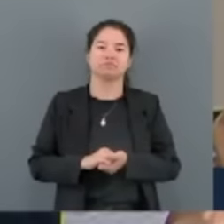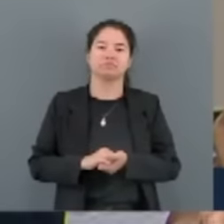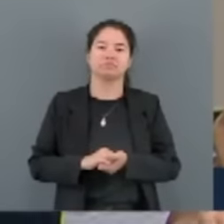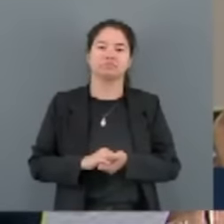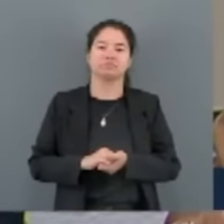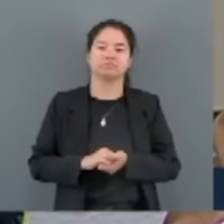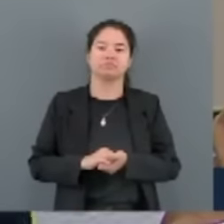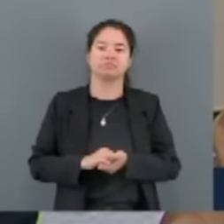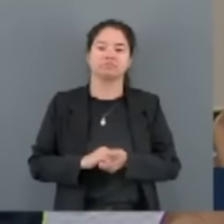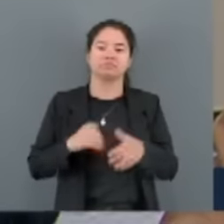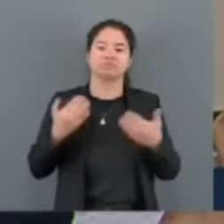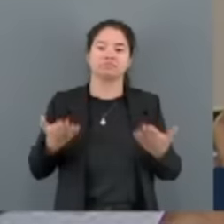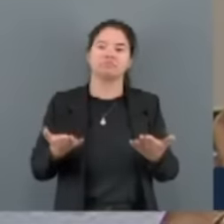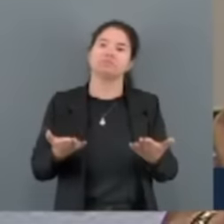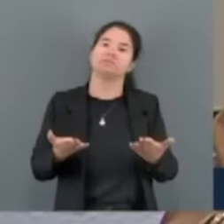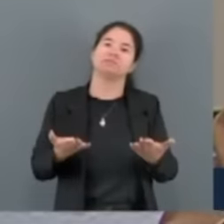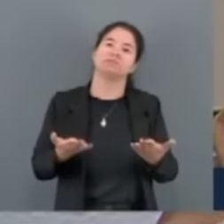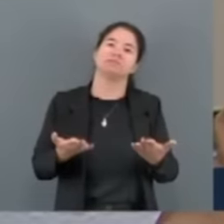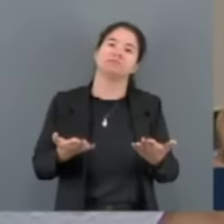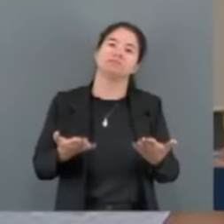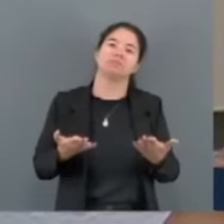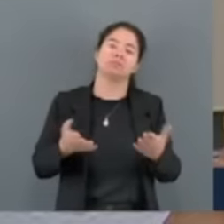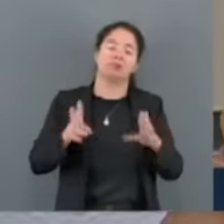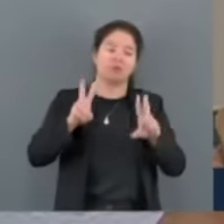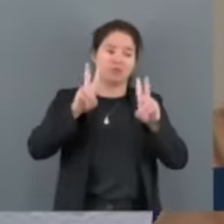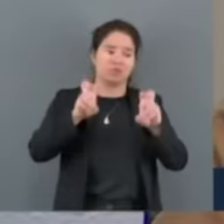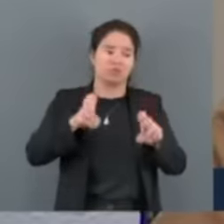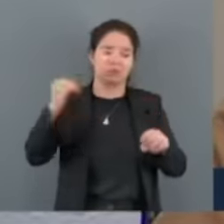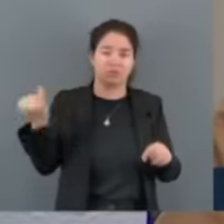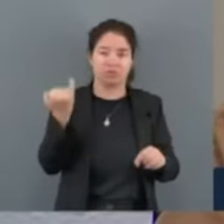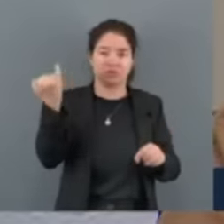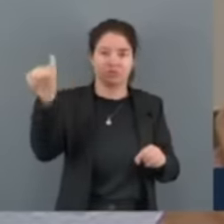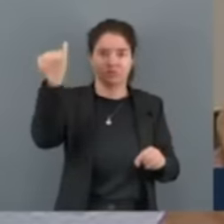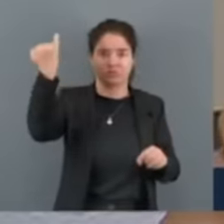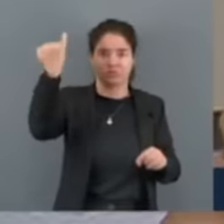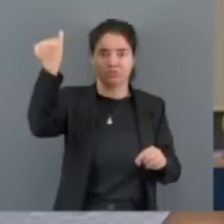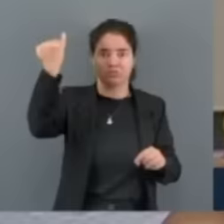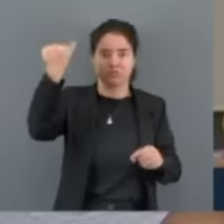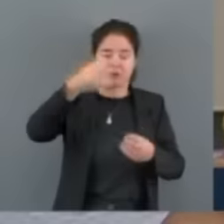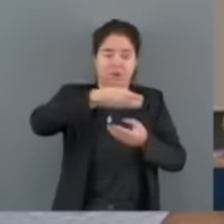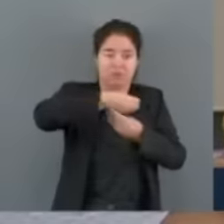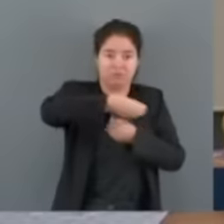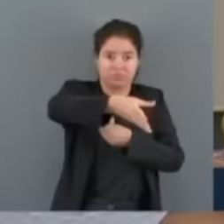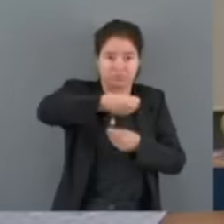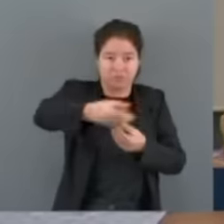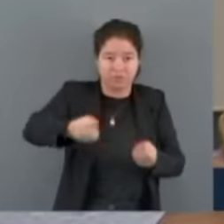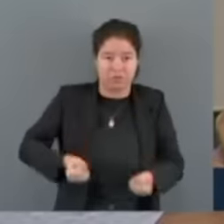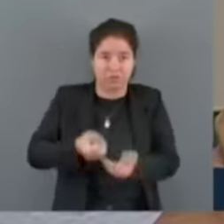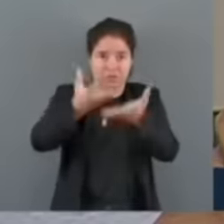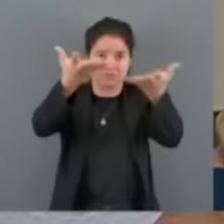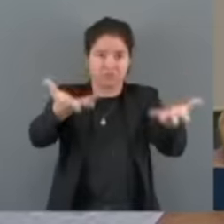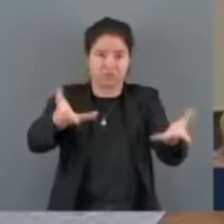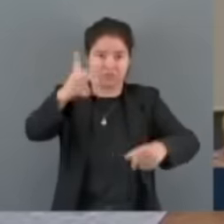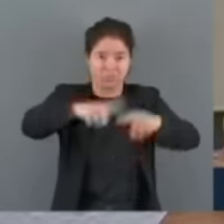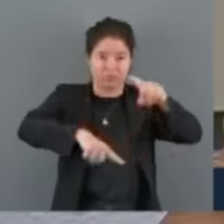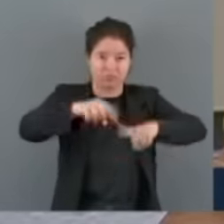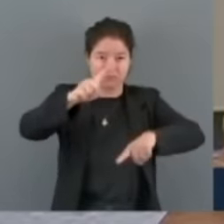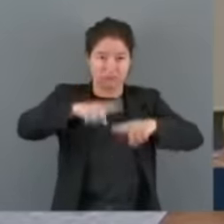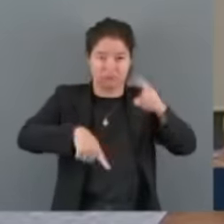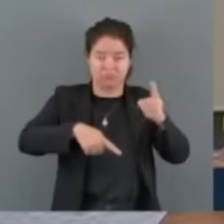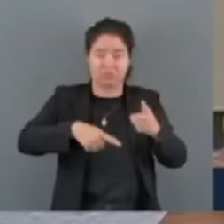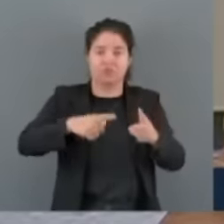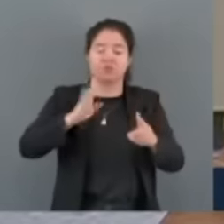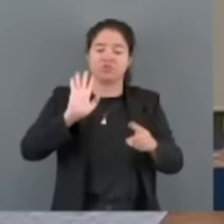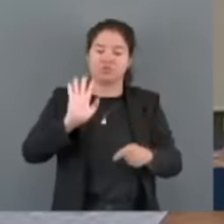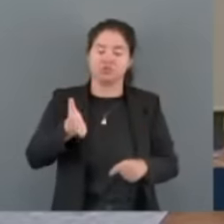Só assim, em relação a esse ponto importantíssimo da distribuição de recursos, né, que apareceu aqui desde o